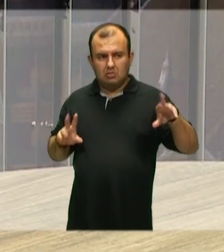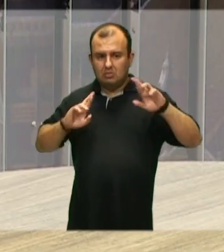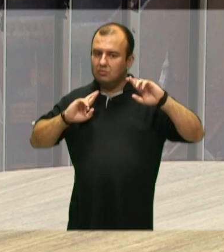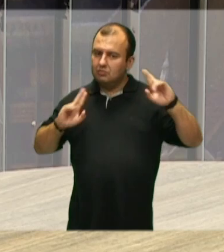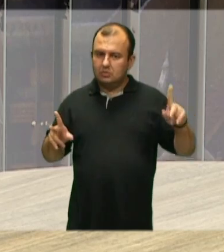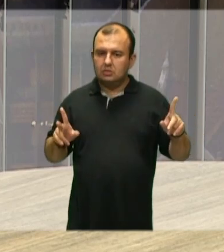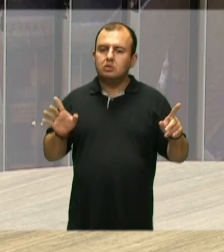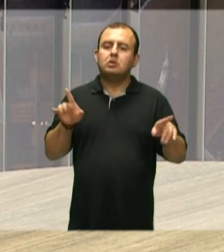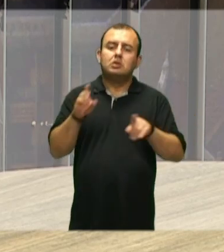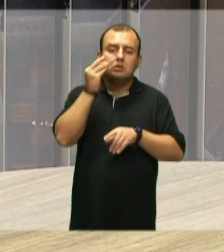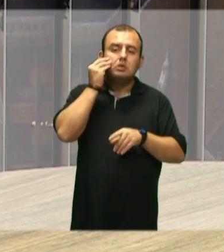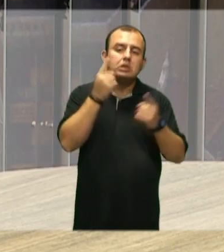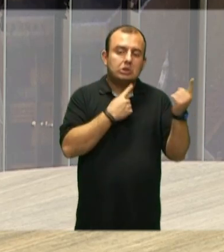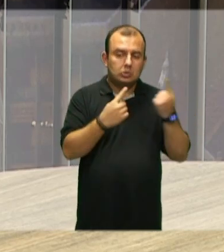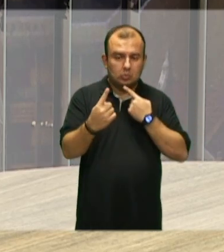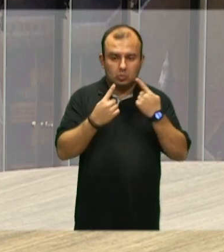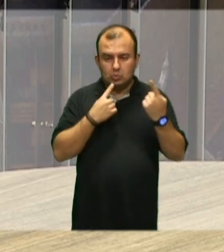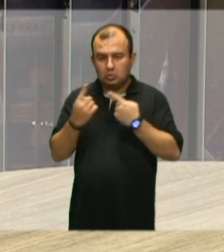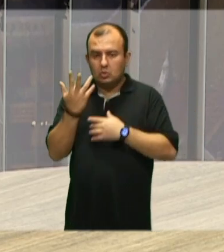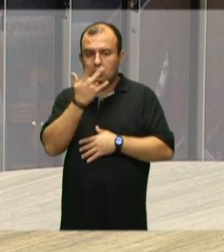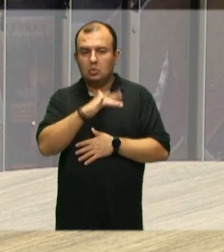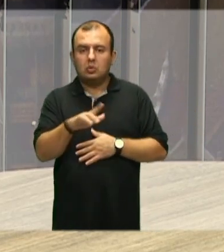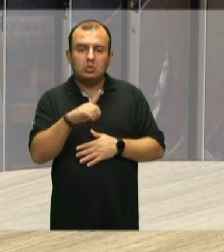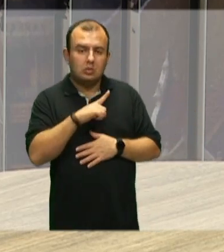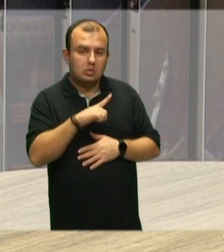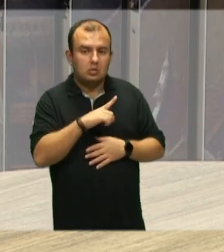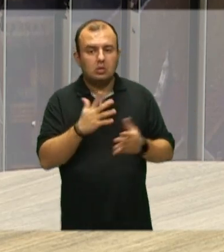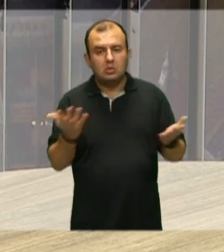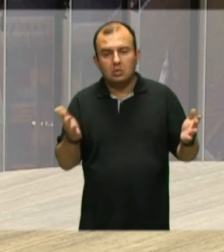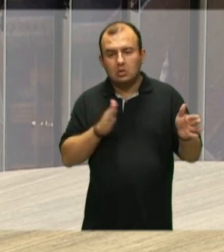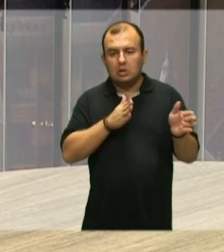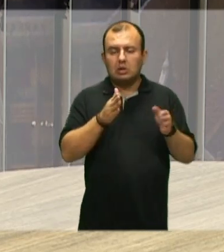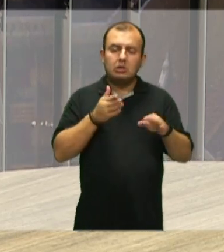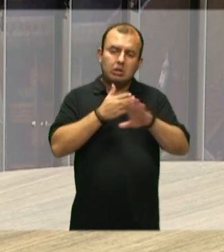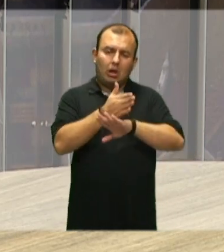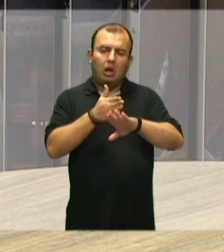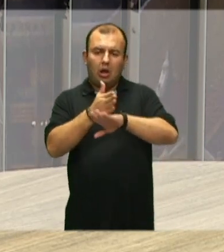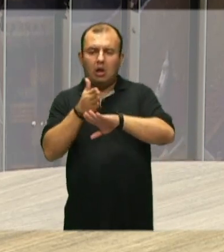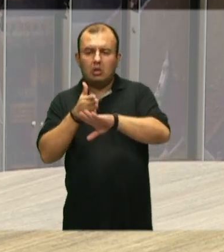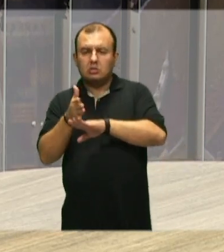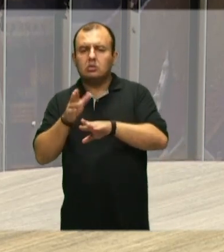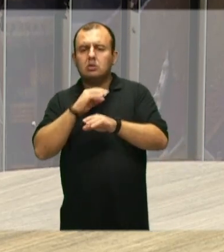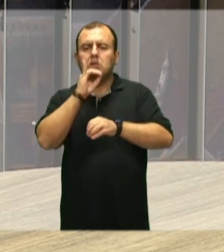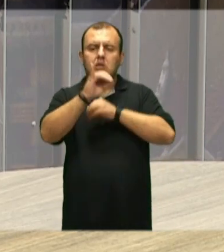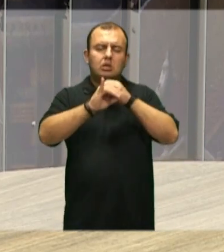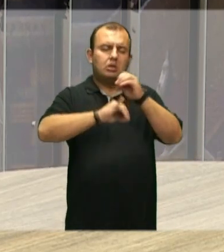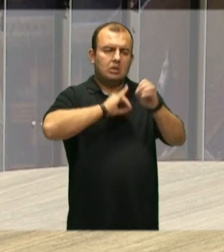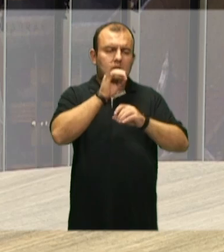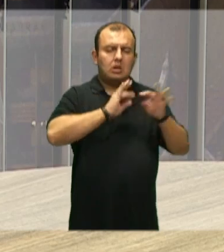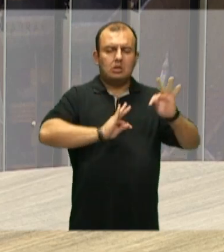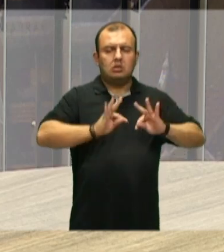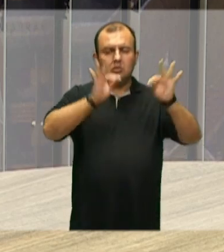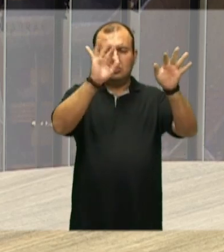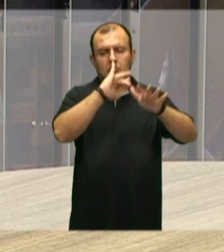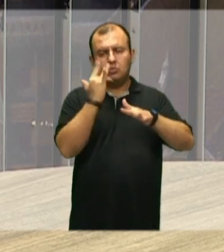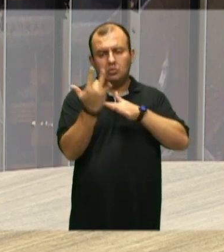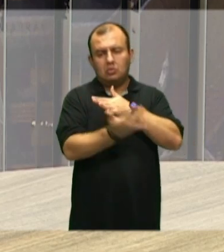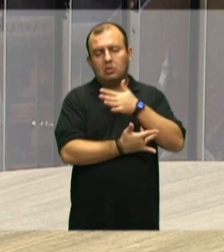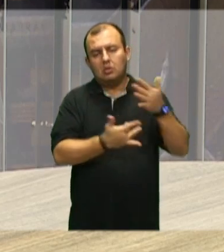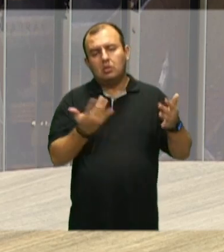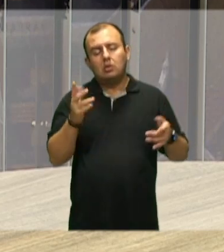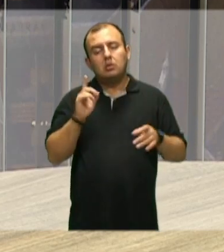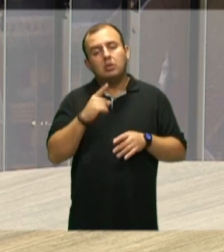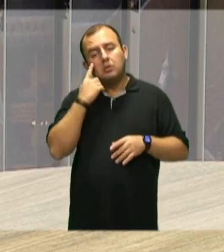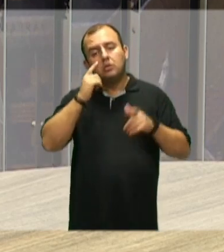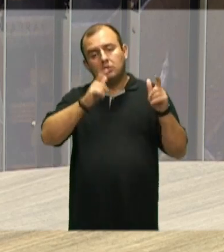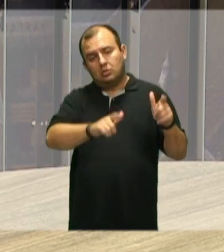também dialogar com uma criança que está aí hoje tendo acesso à tecnologia, às redes sociais, não para reforçar